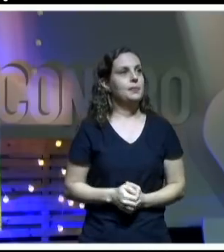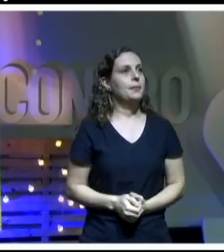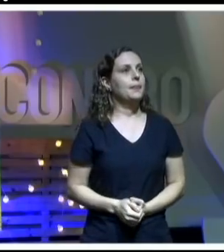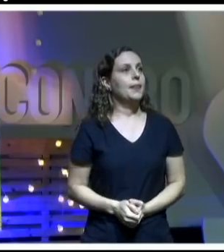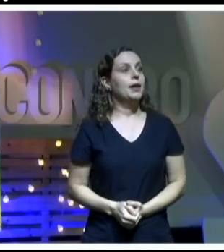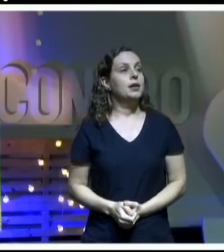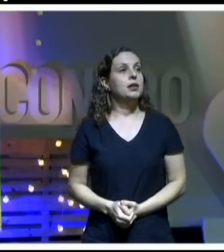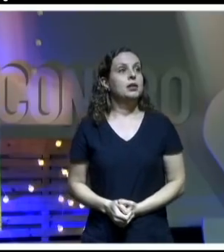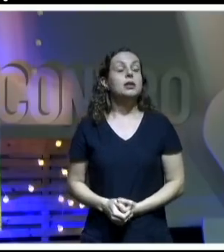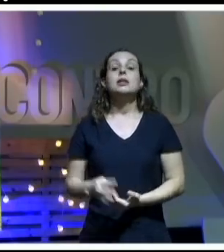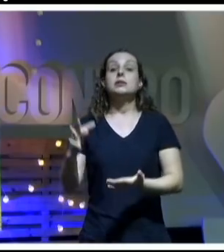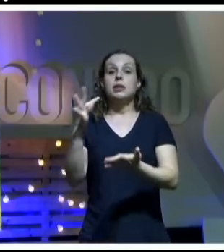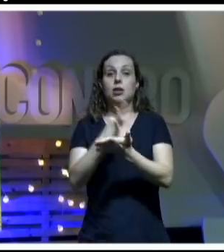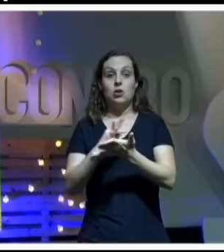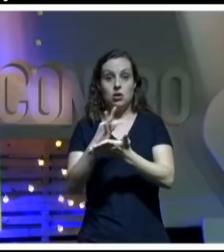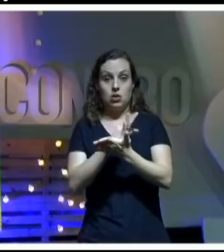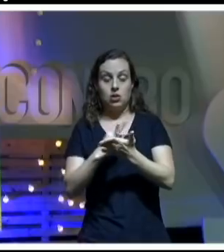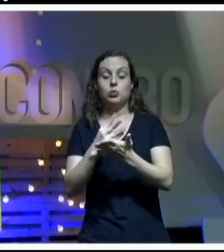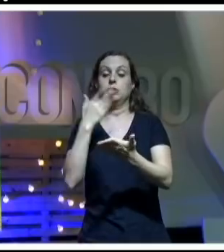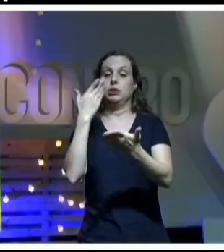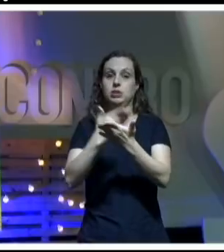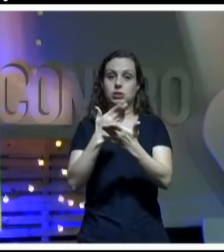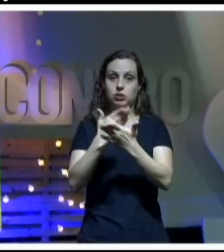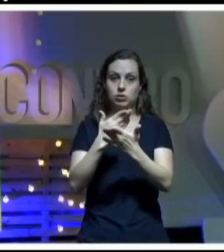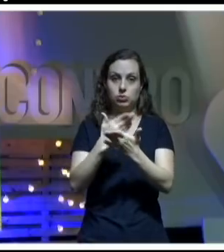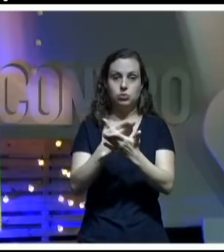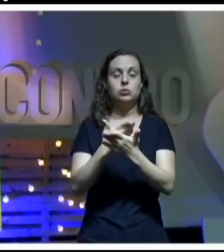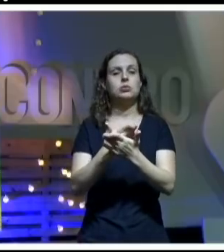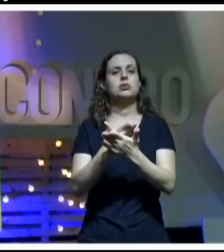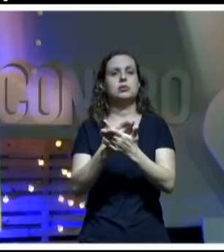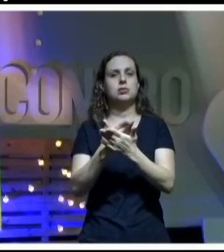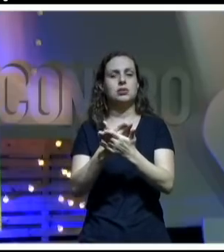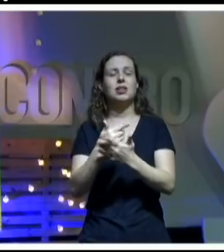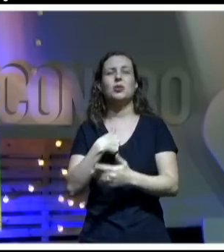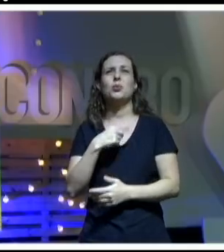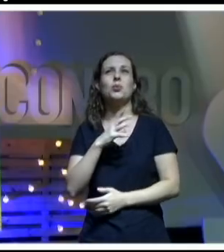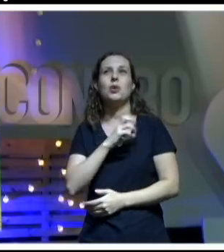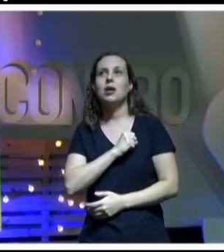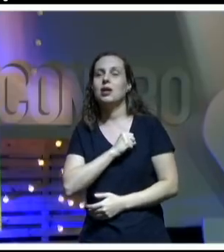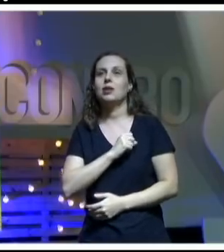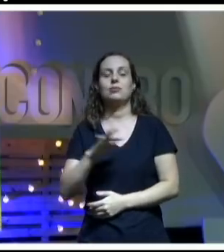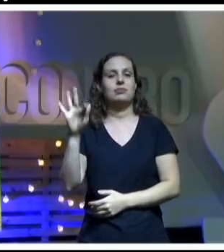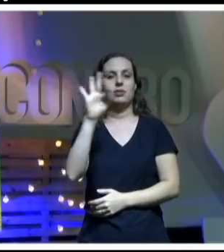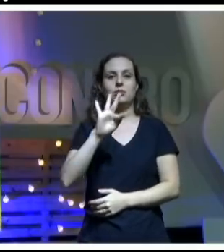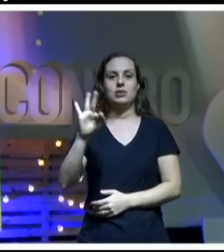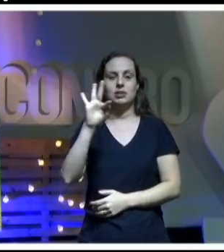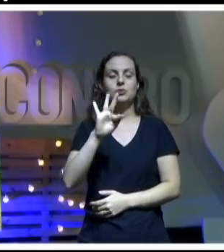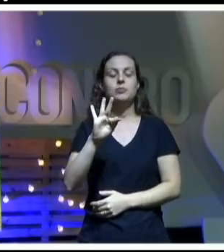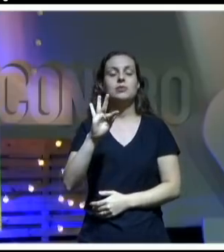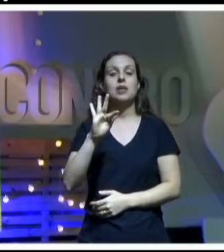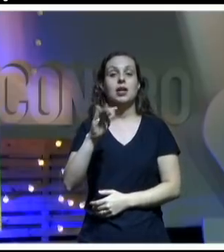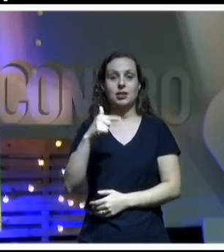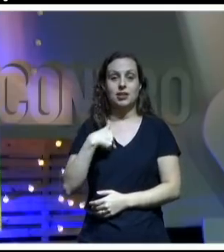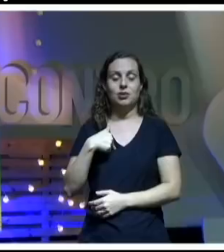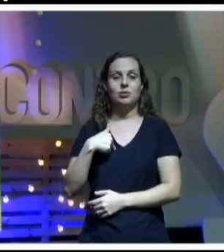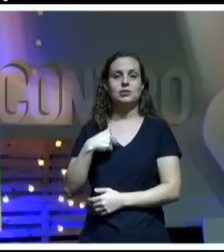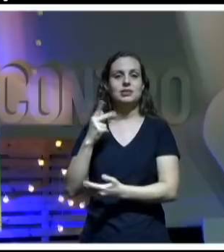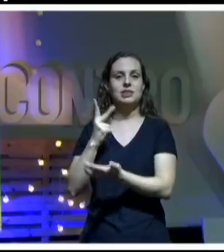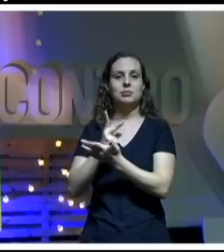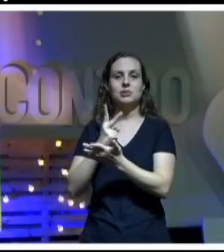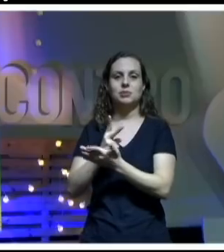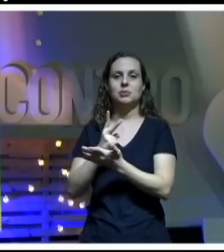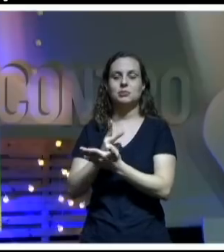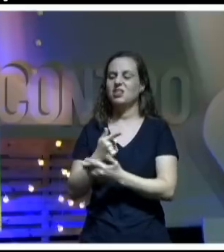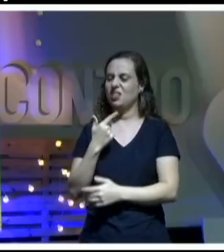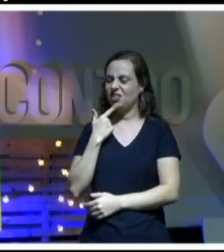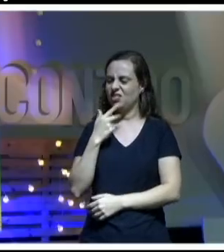acadêmicos têm muito a oferecer para a igreja eu sou acadêmico eu amo academia eu amo universidade uma vez eu fui colega meu de seminário na universidade eu ficava rindo é